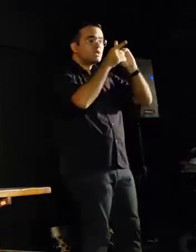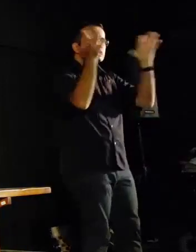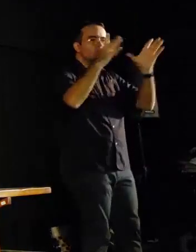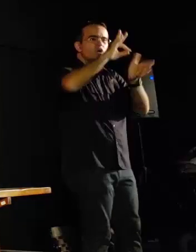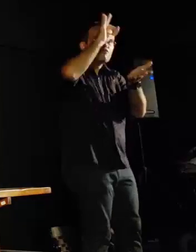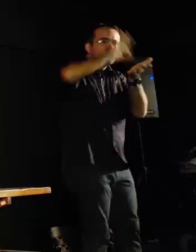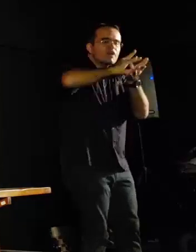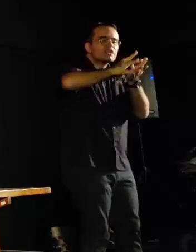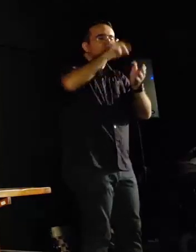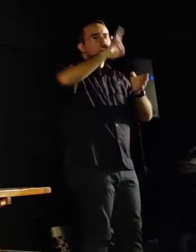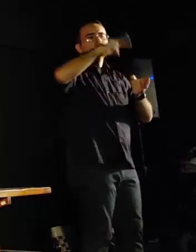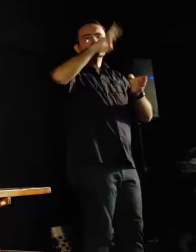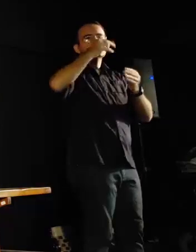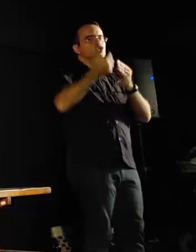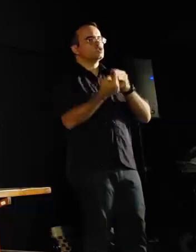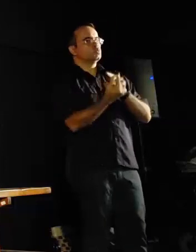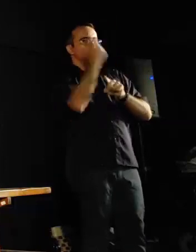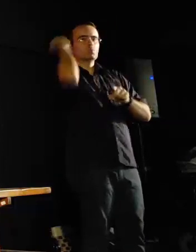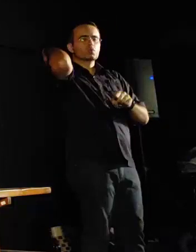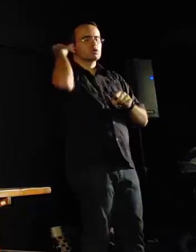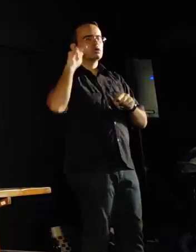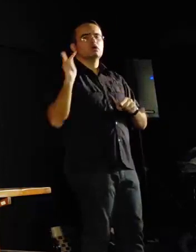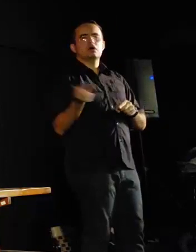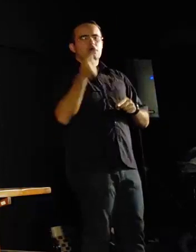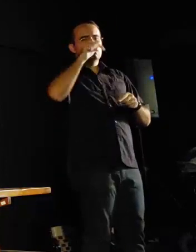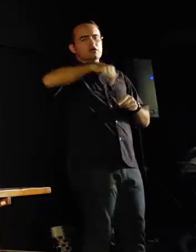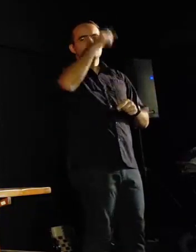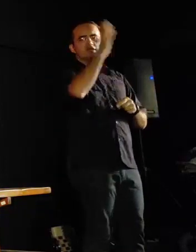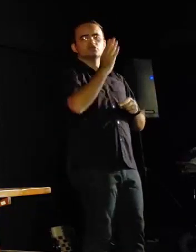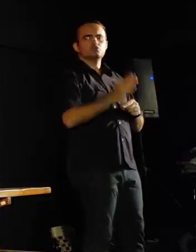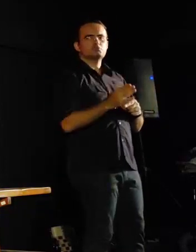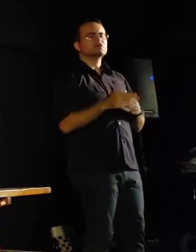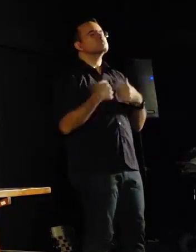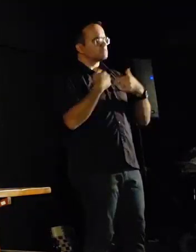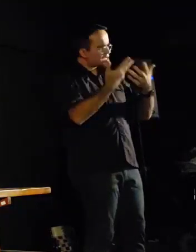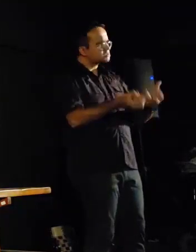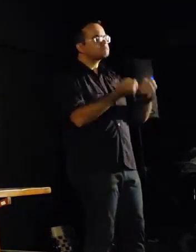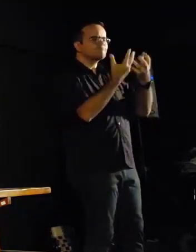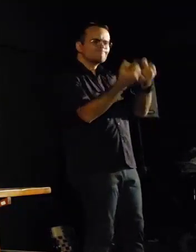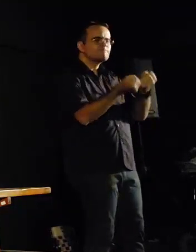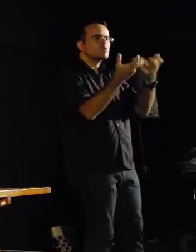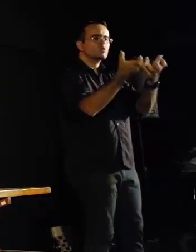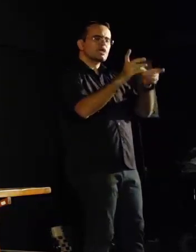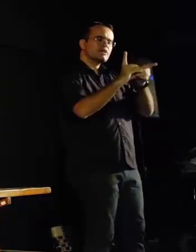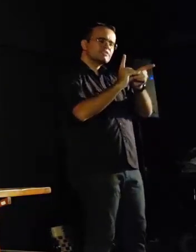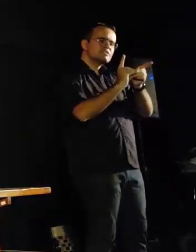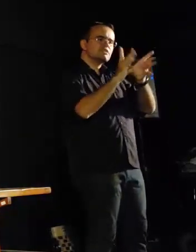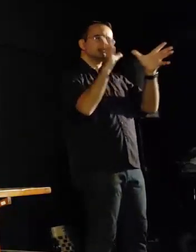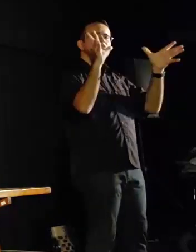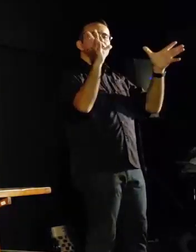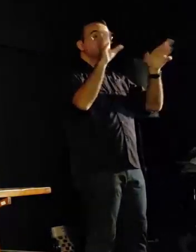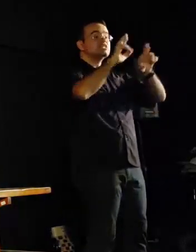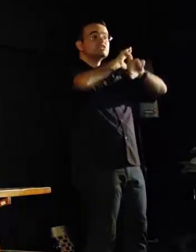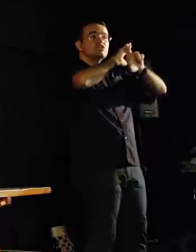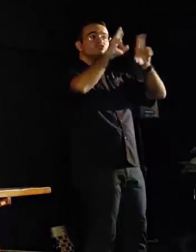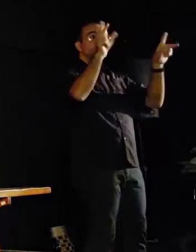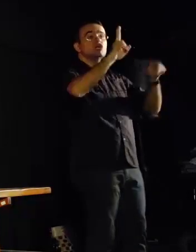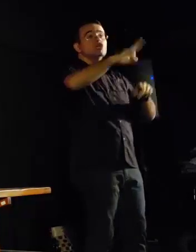E assumir que nós queremos uma democracia que nunca existiu nesse país, significa entender que nós vamos precisar